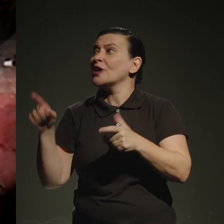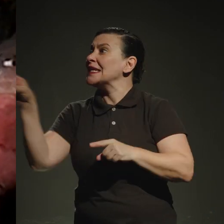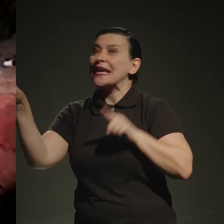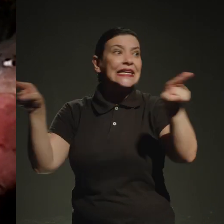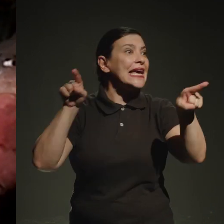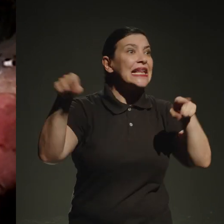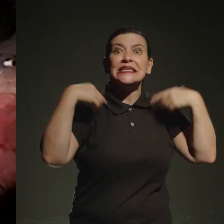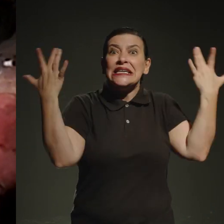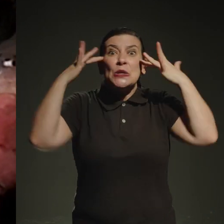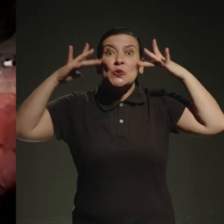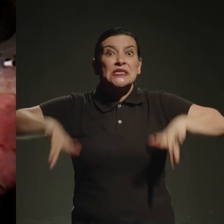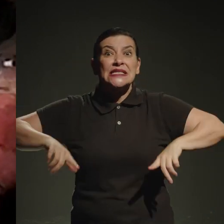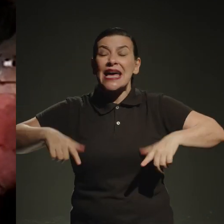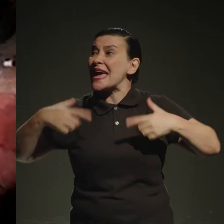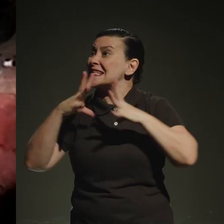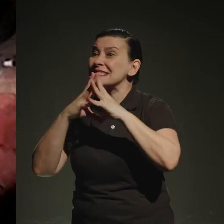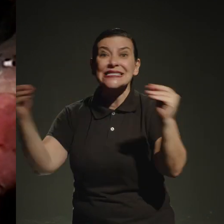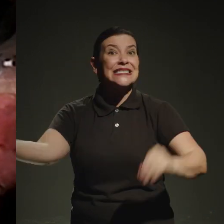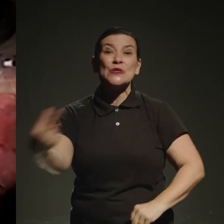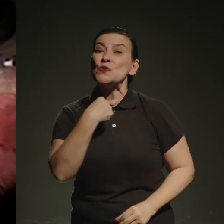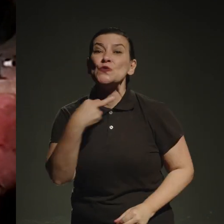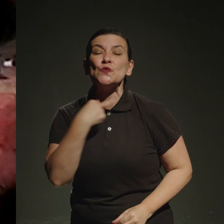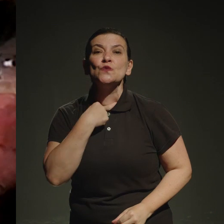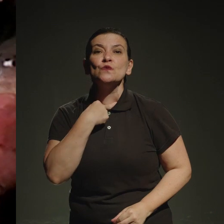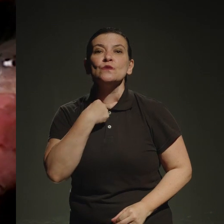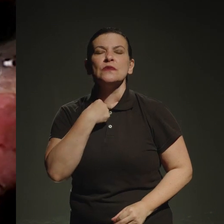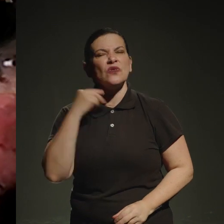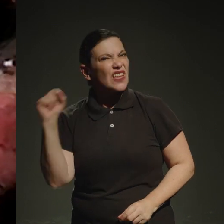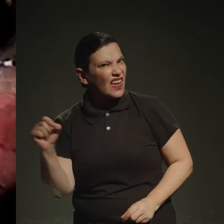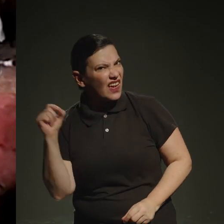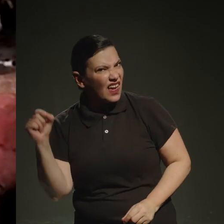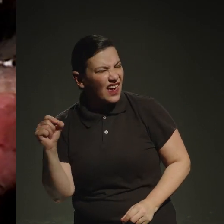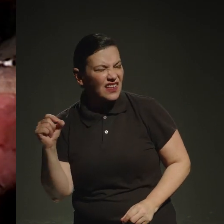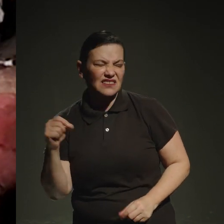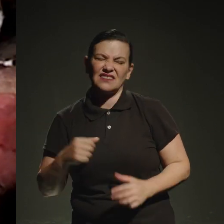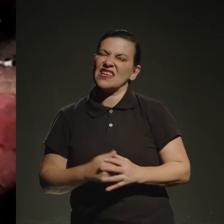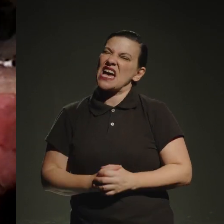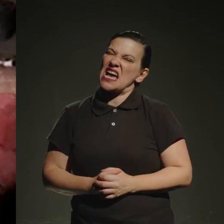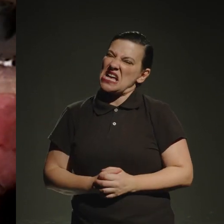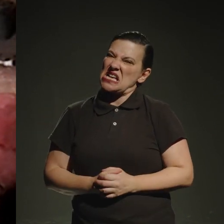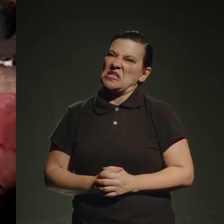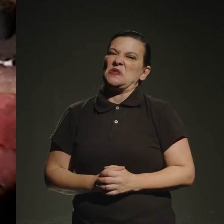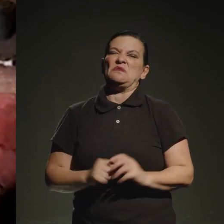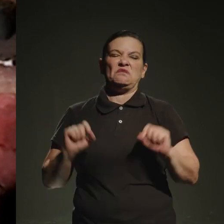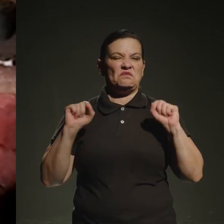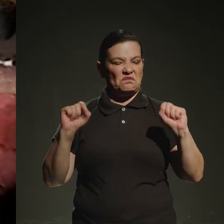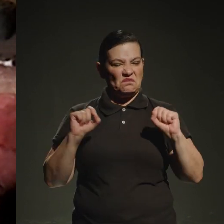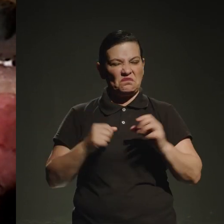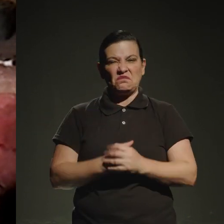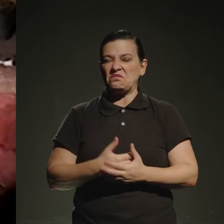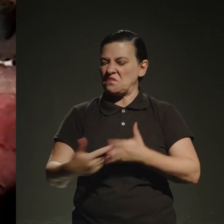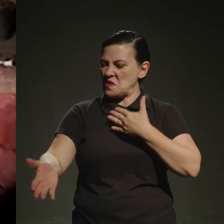Quer saber de uma coisa? Eu enchi o saco dessa história. pé, dentro ou fora de mim, eu